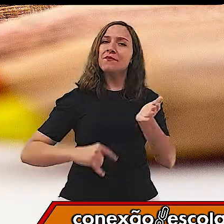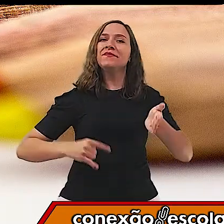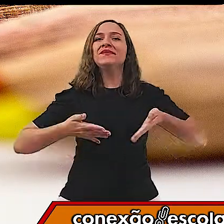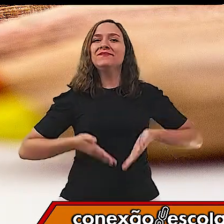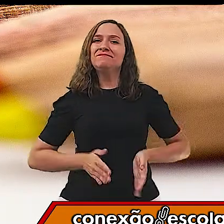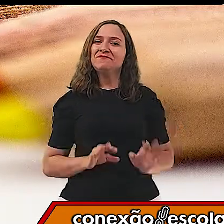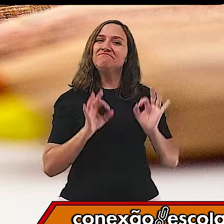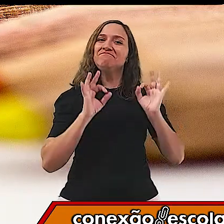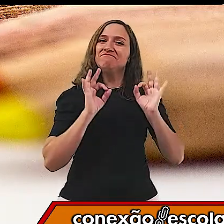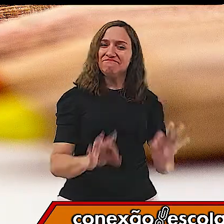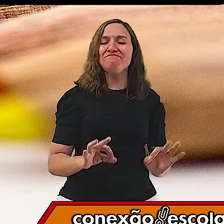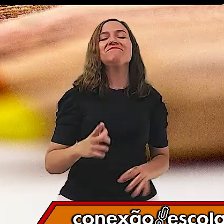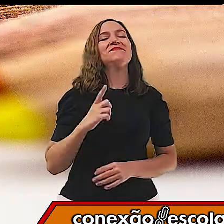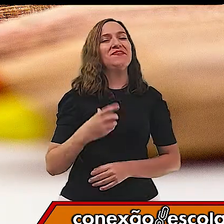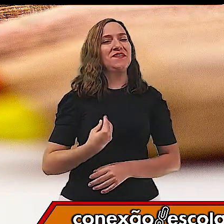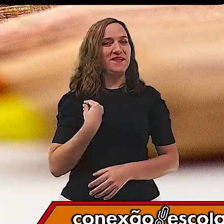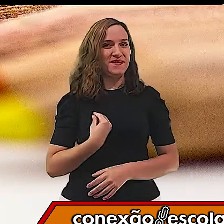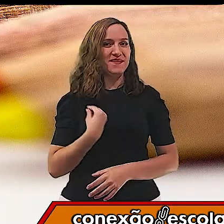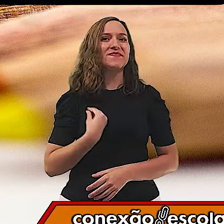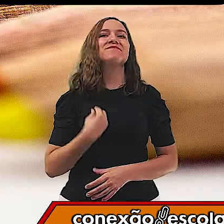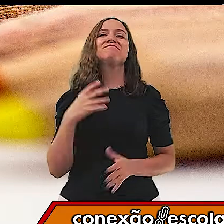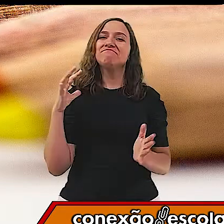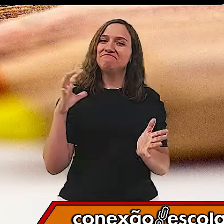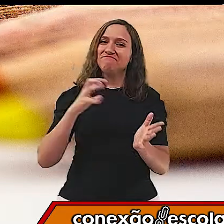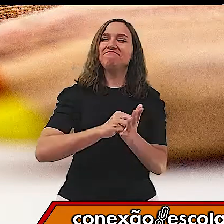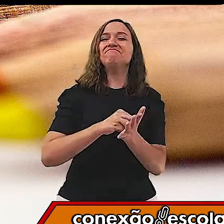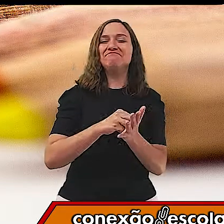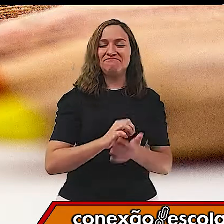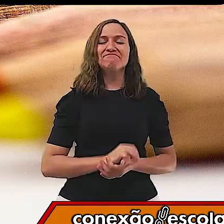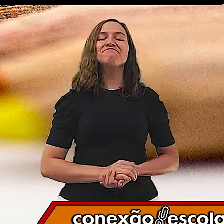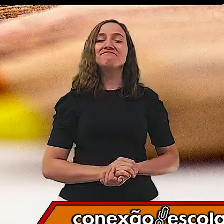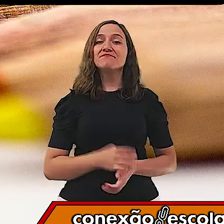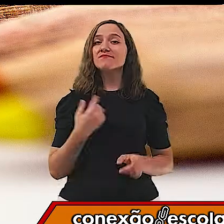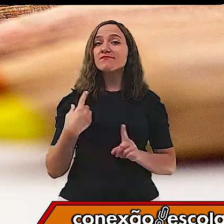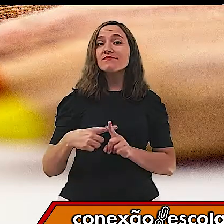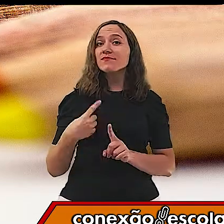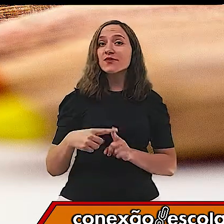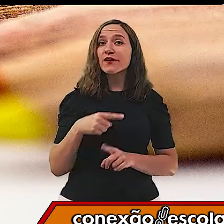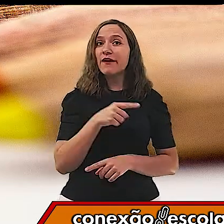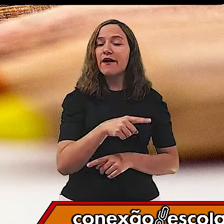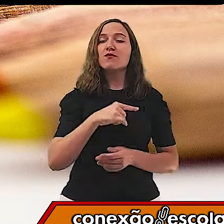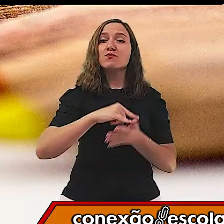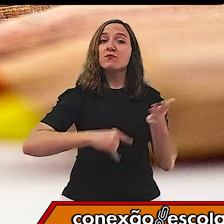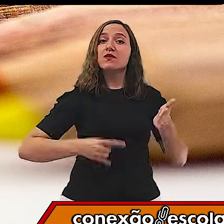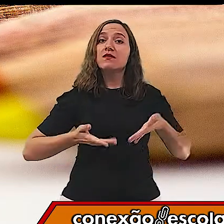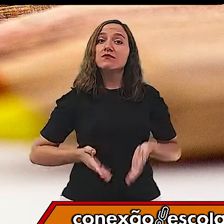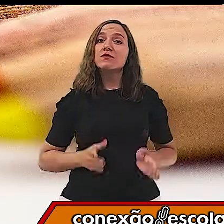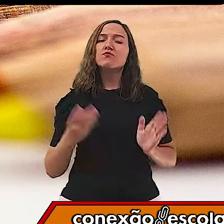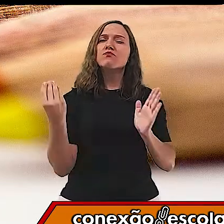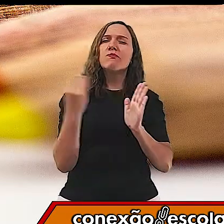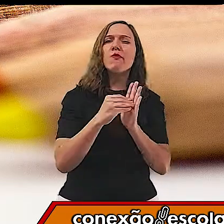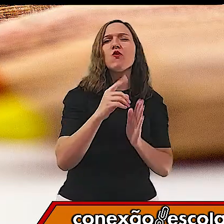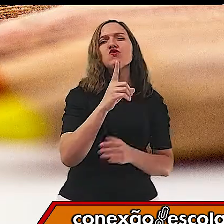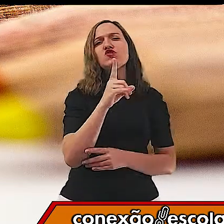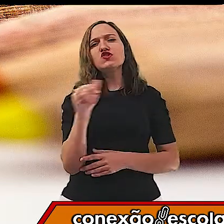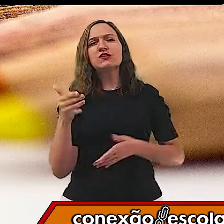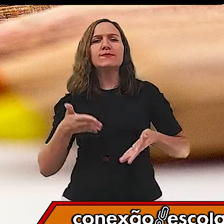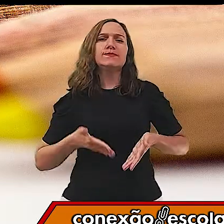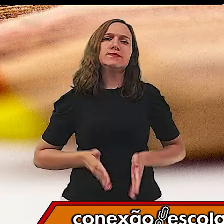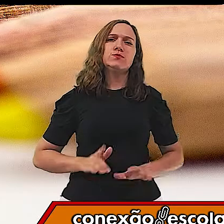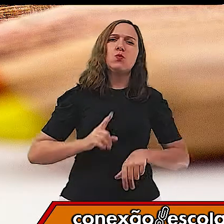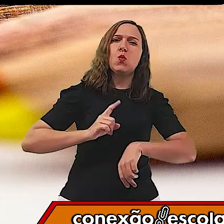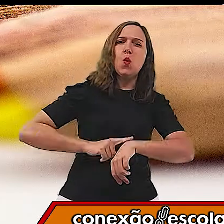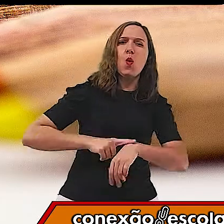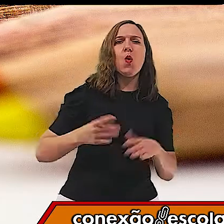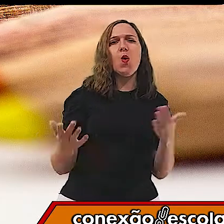nascimento. A certidão de nascimento é um registro, porque ali tem quando você nasceu, a hora, quem